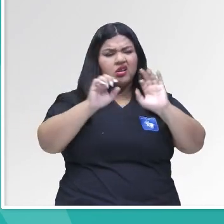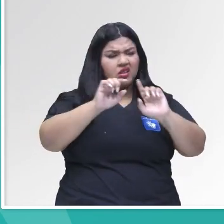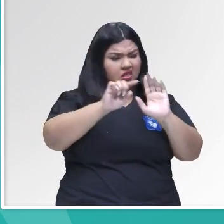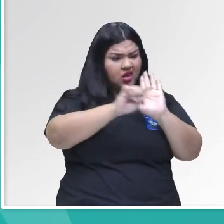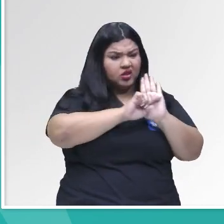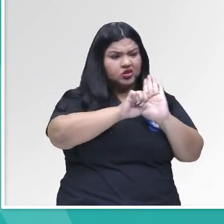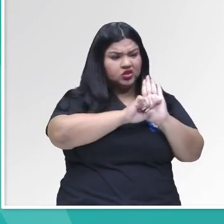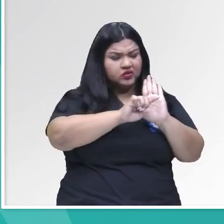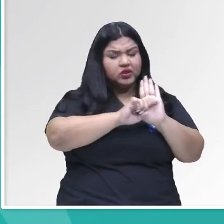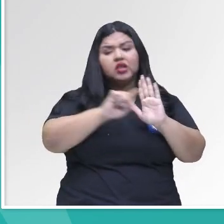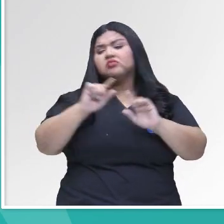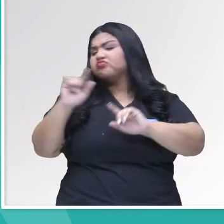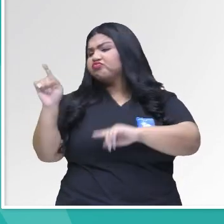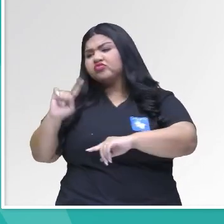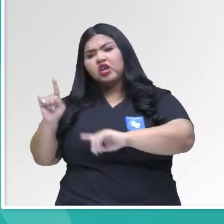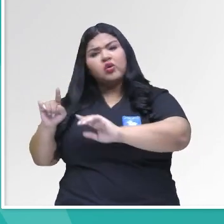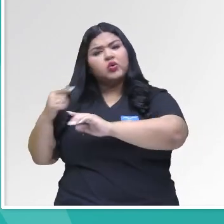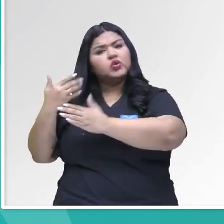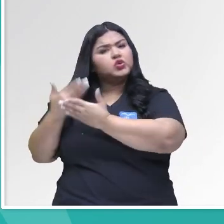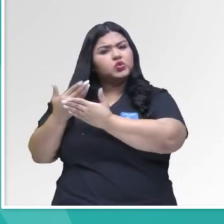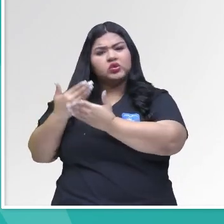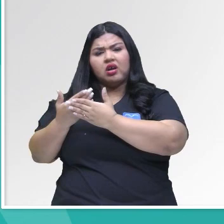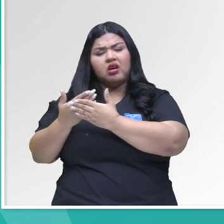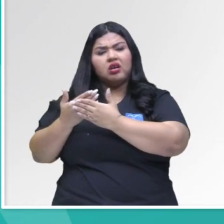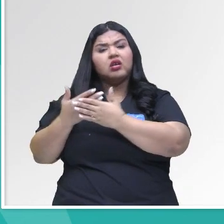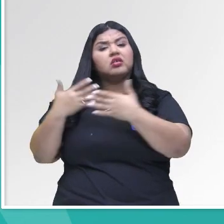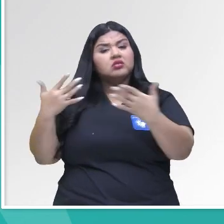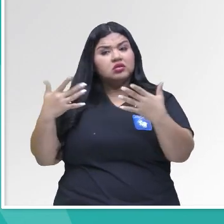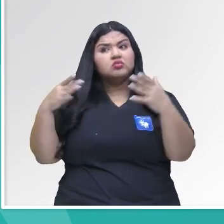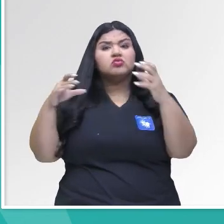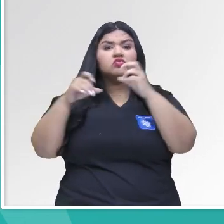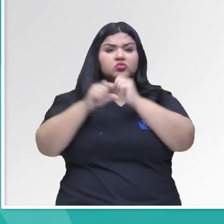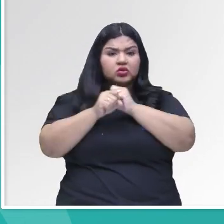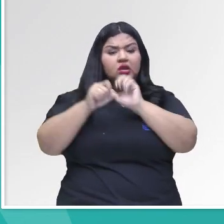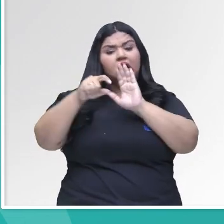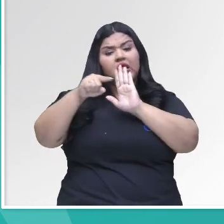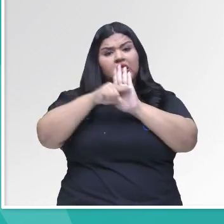negativo, não estudar é negativo. Eu estou somando duas ideias